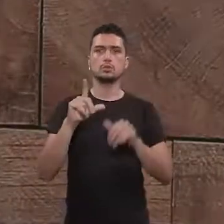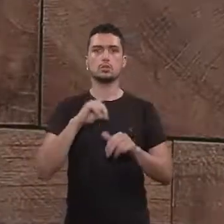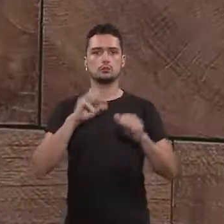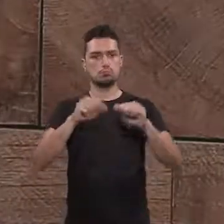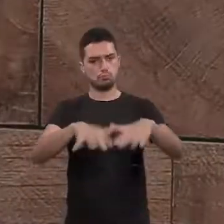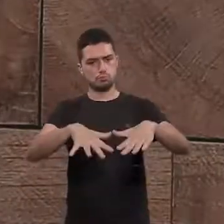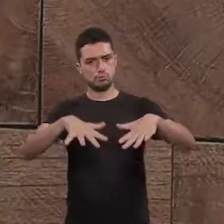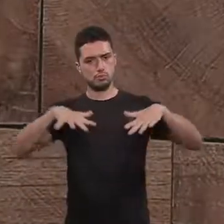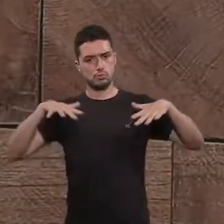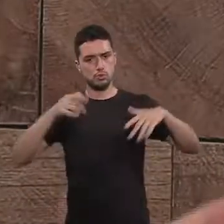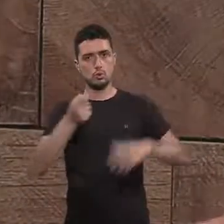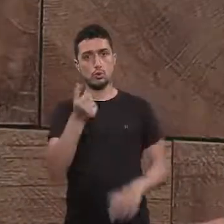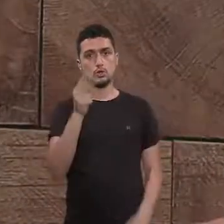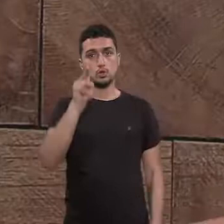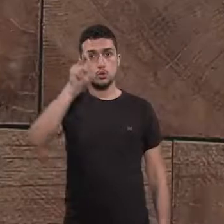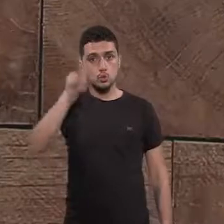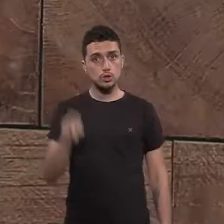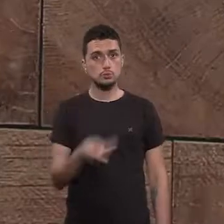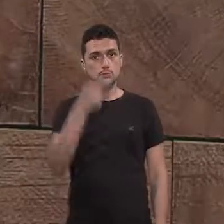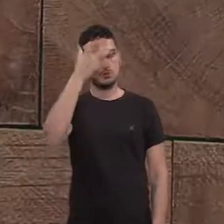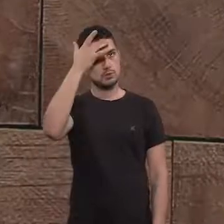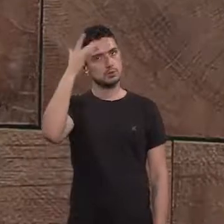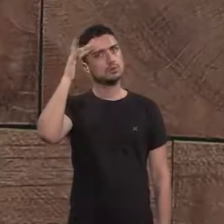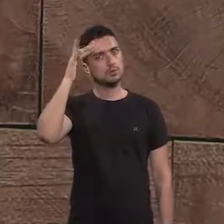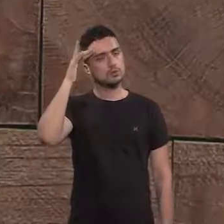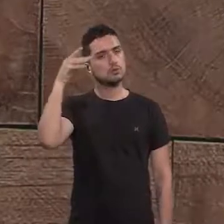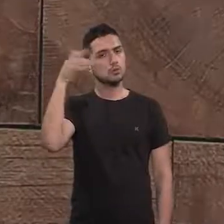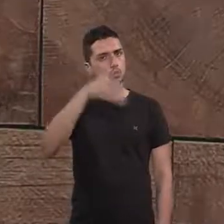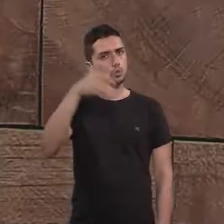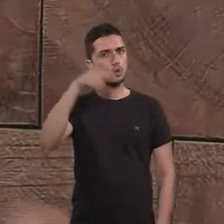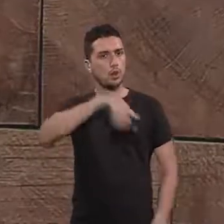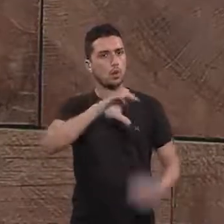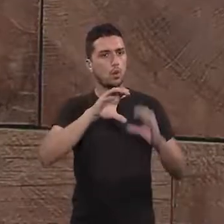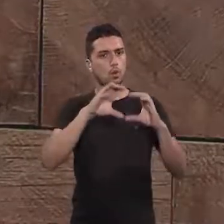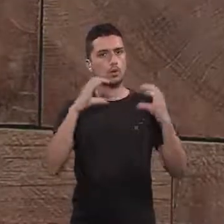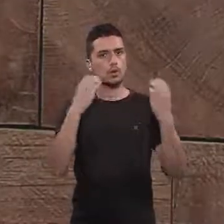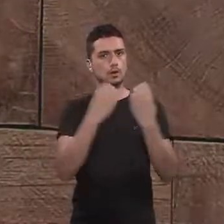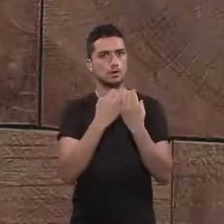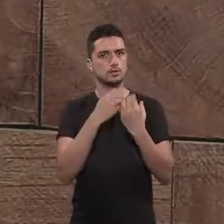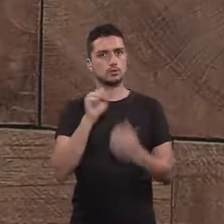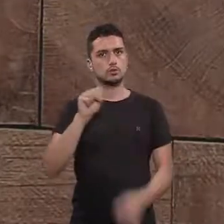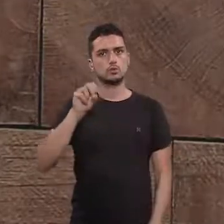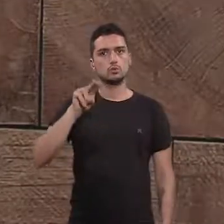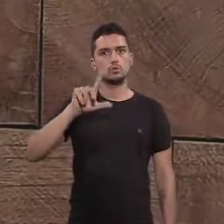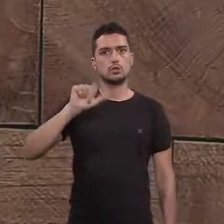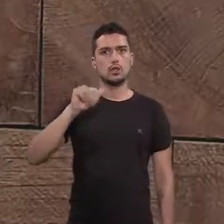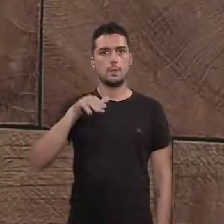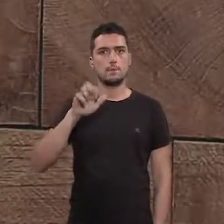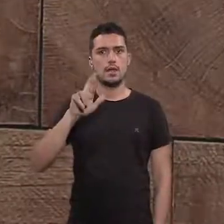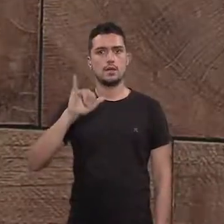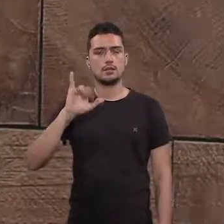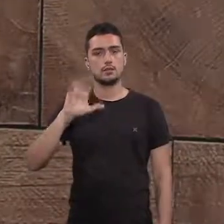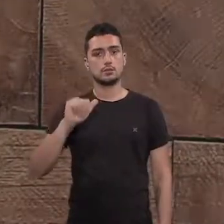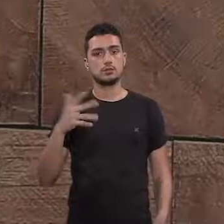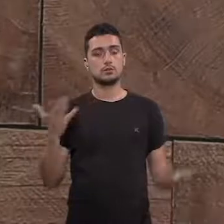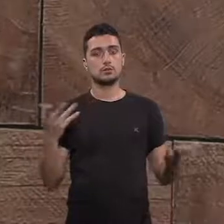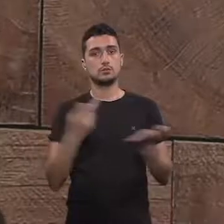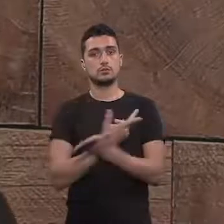de quase, digamos assim, quase 2.000 pessoas, estiveram presentes no Centro de Convenções Sul-América.